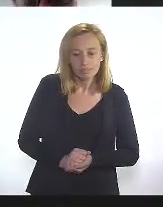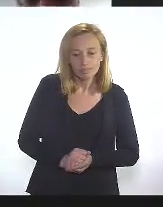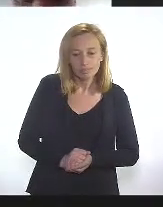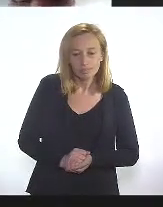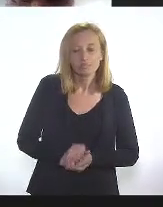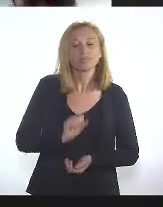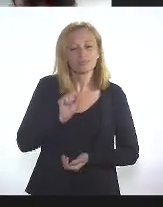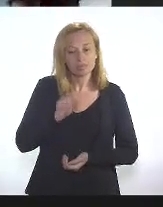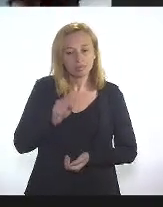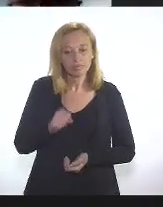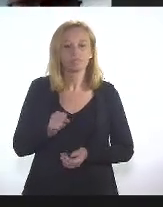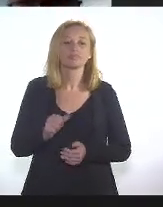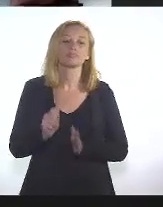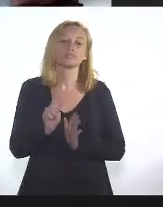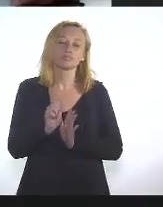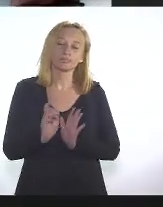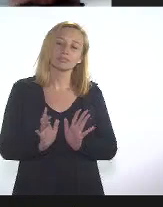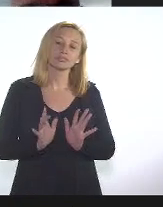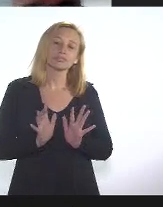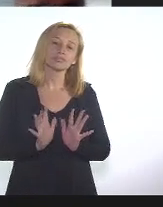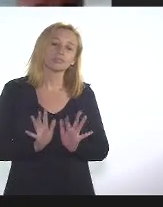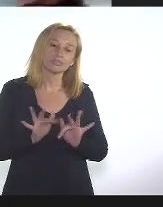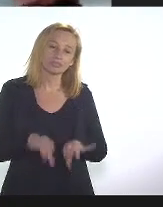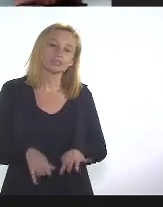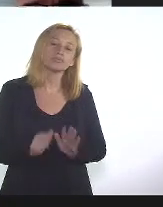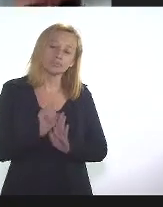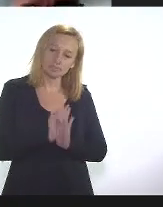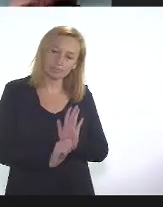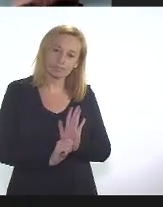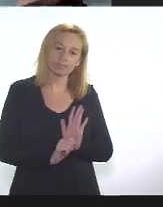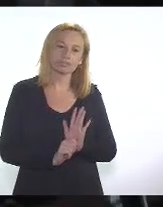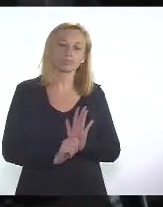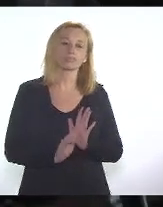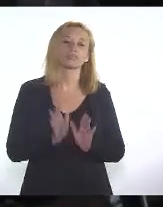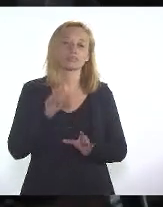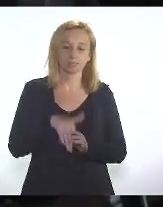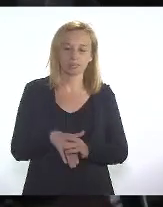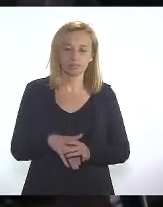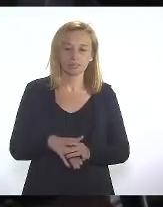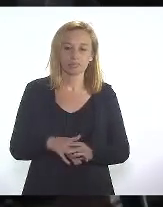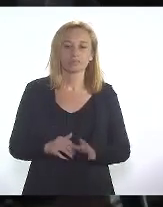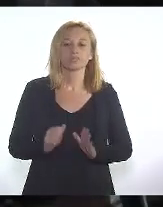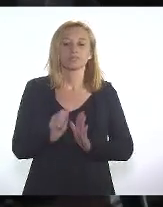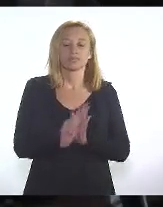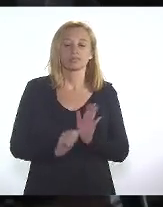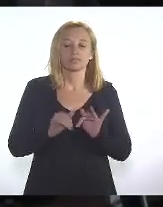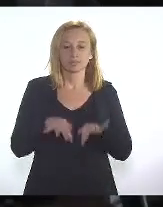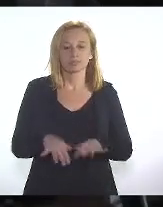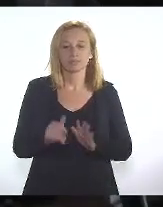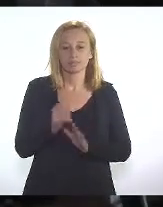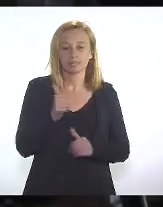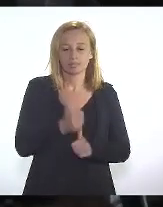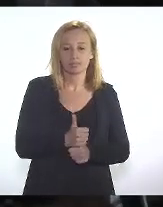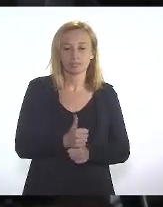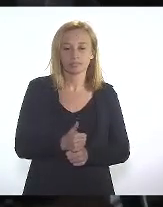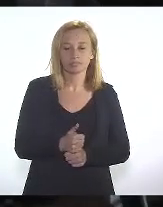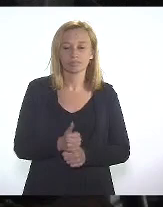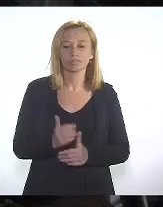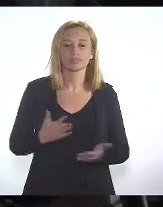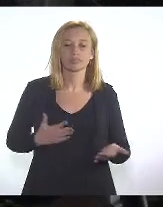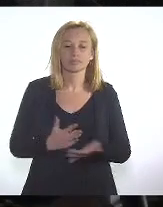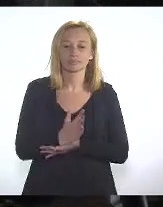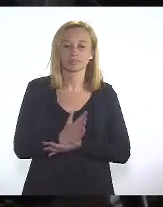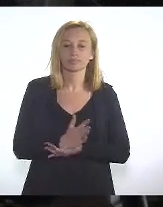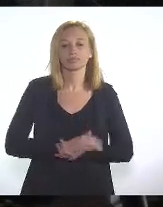Com forma final de redação, senhor presidente. Em votação, substitutivo com forma final de redação que a presidência defere. Senhores que aprovam, como